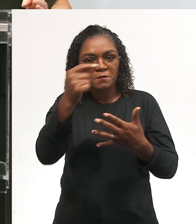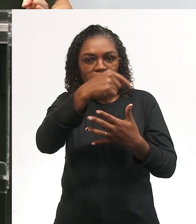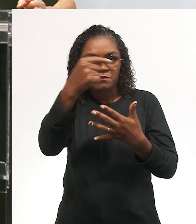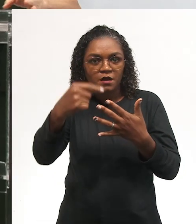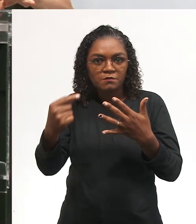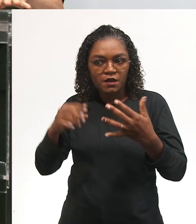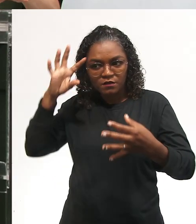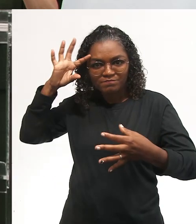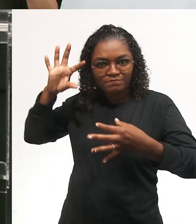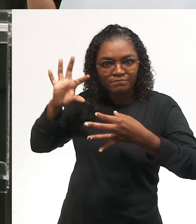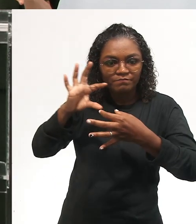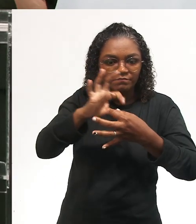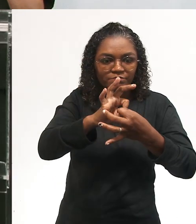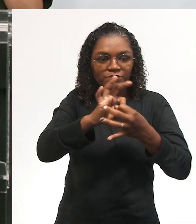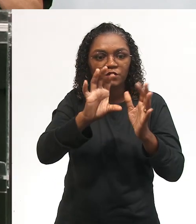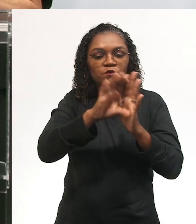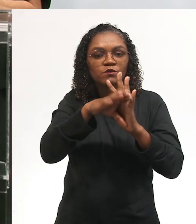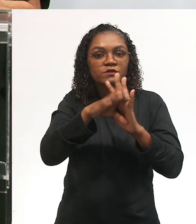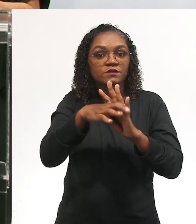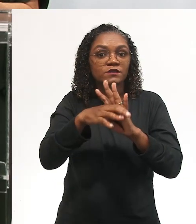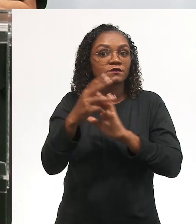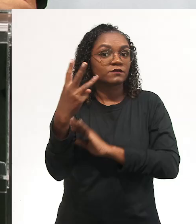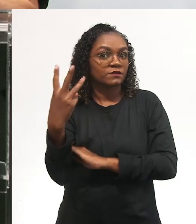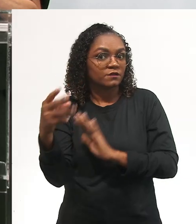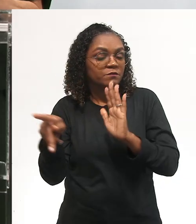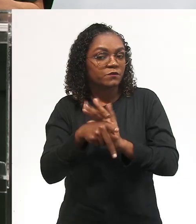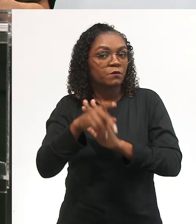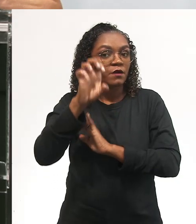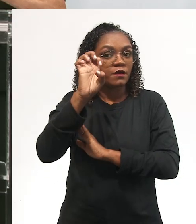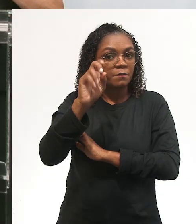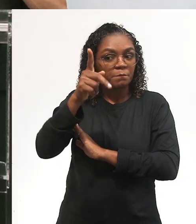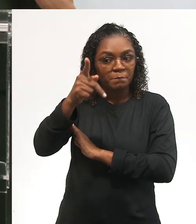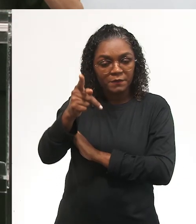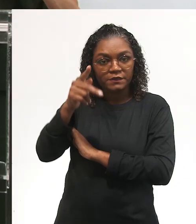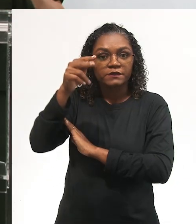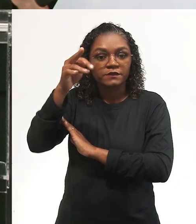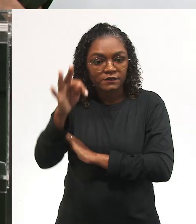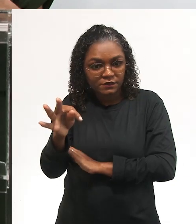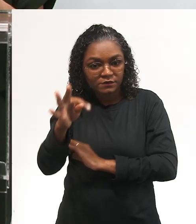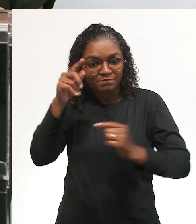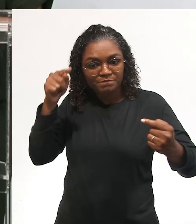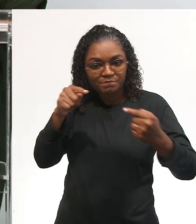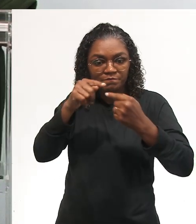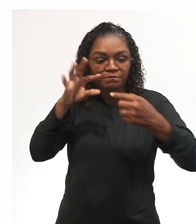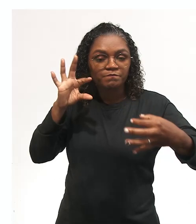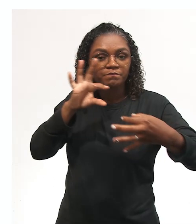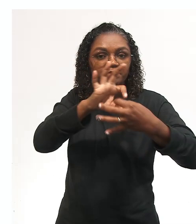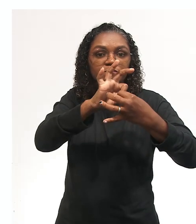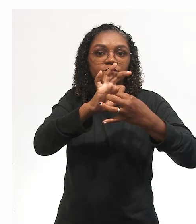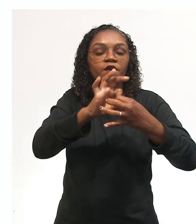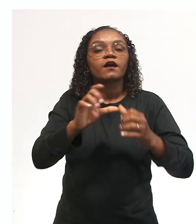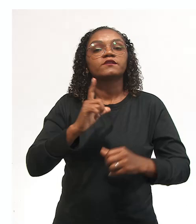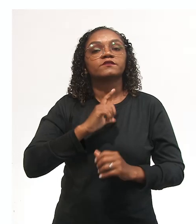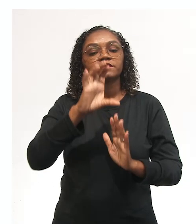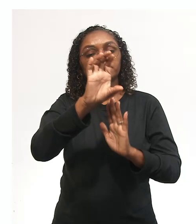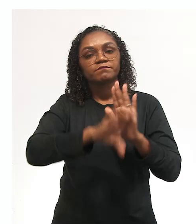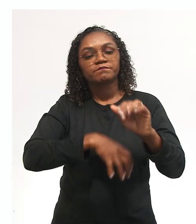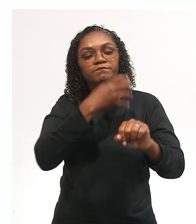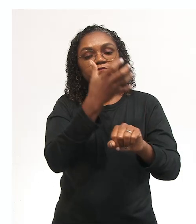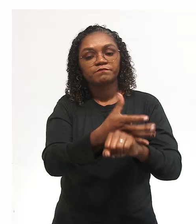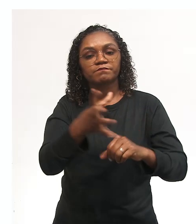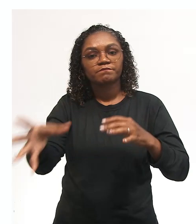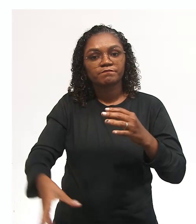por meio desse contexto dos 3 conceitos da EPT, que junto com a politecnia, eu tenho aqui um